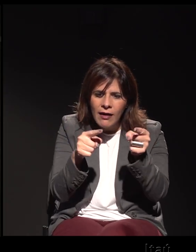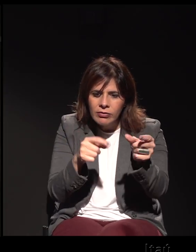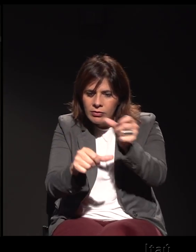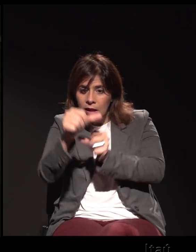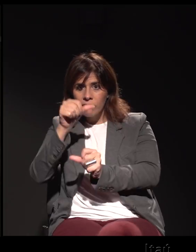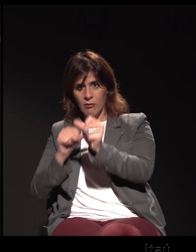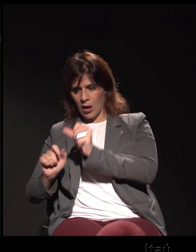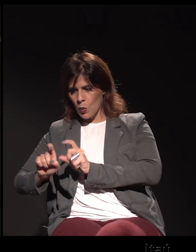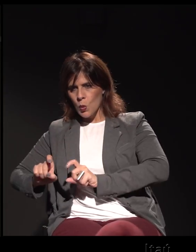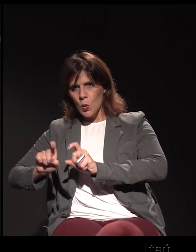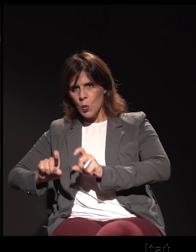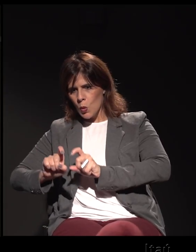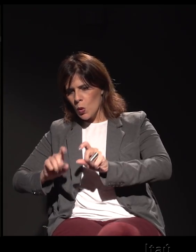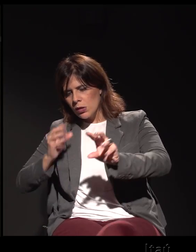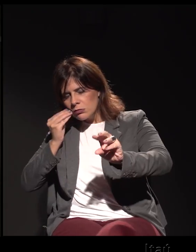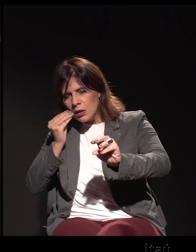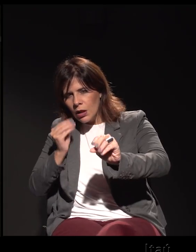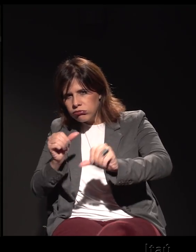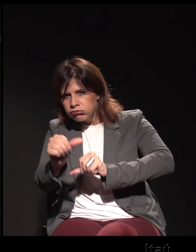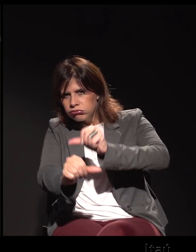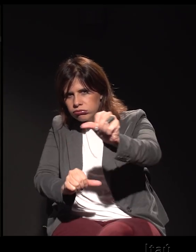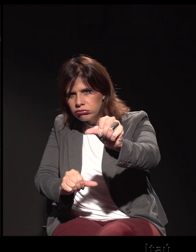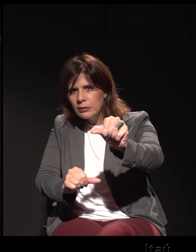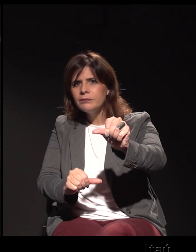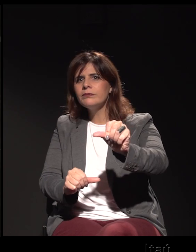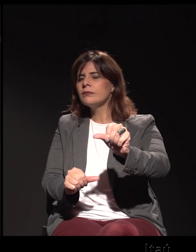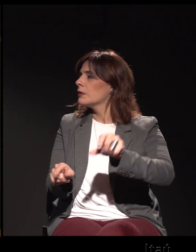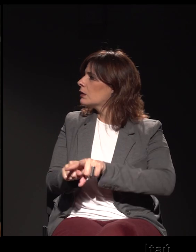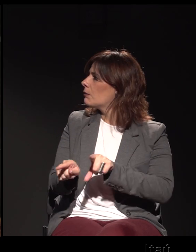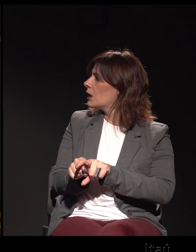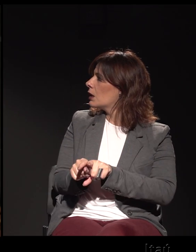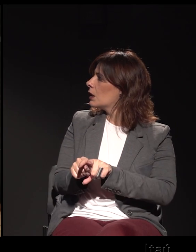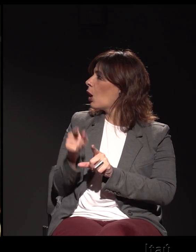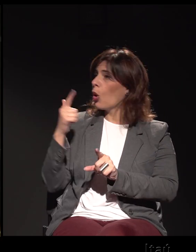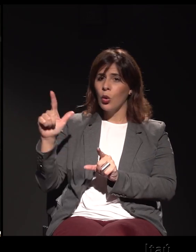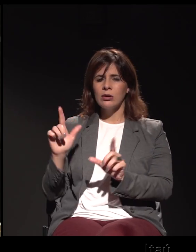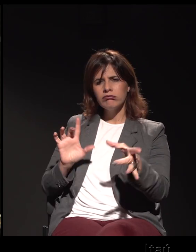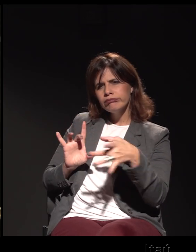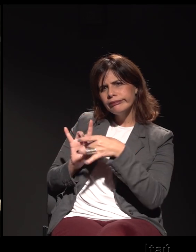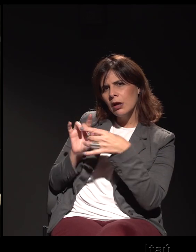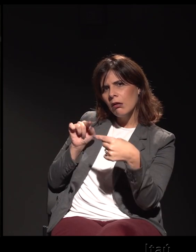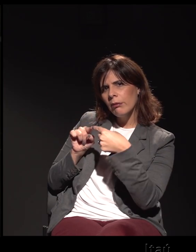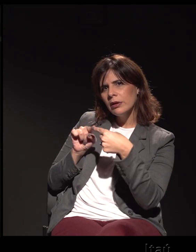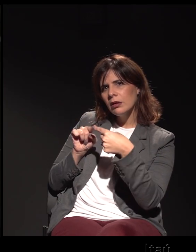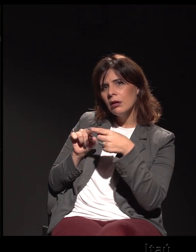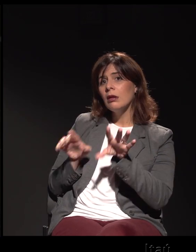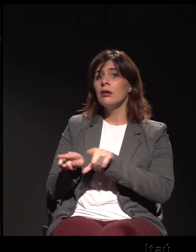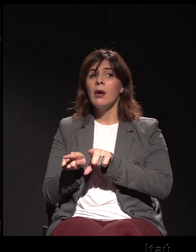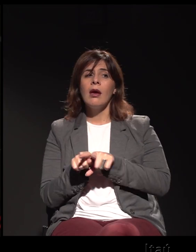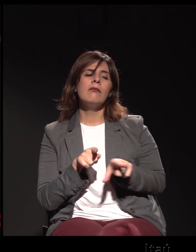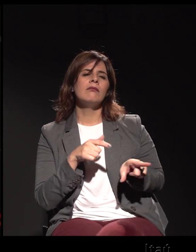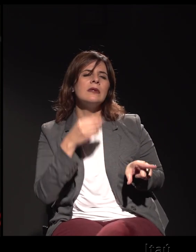computador e deixar essas duas aqui acústicas, combinando, e a gente fez uma experiência com a Andréia, que vai participar